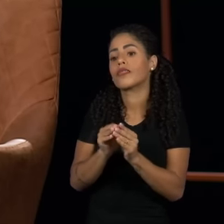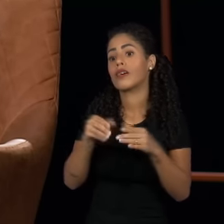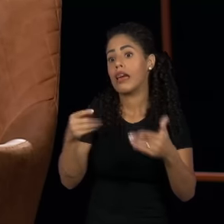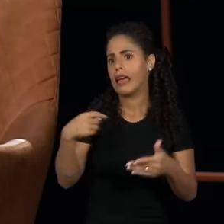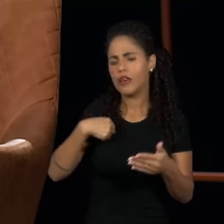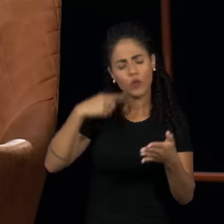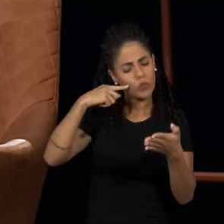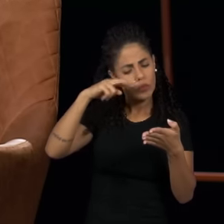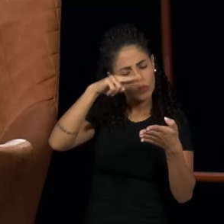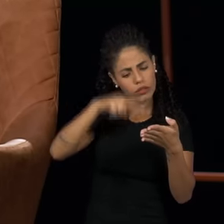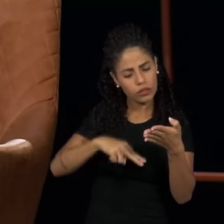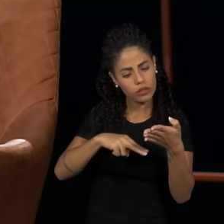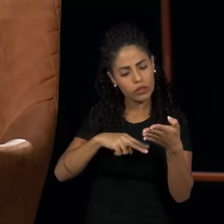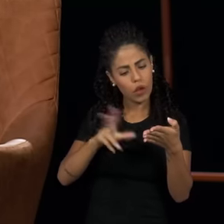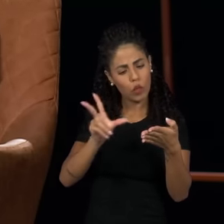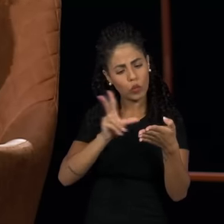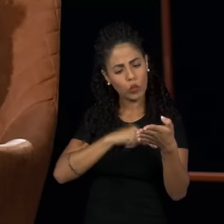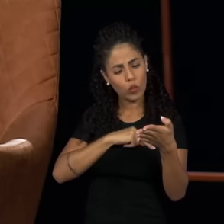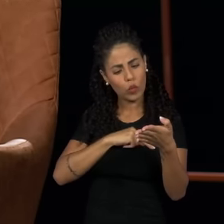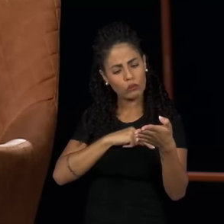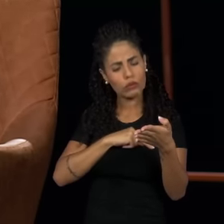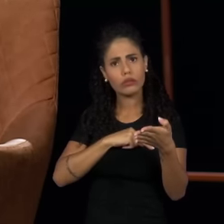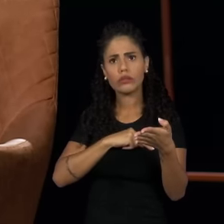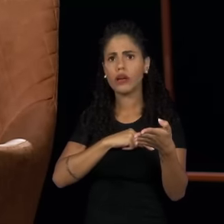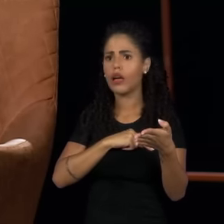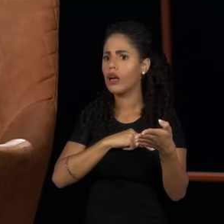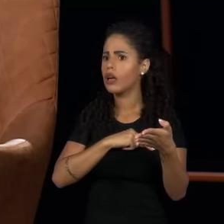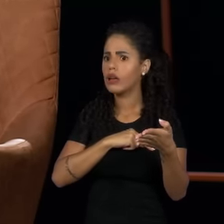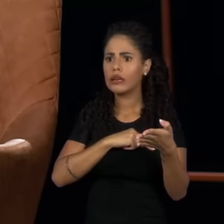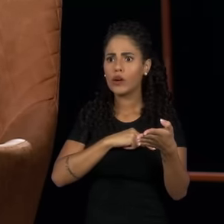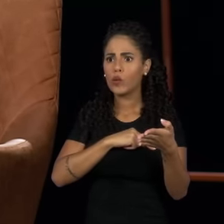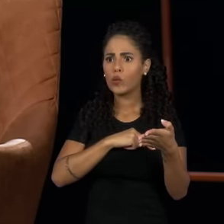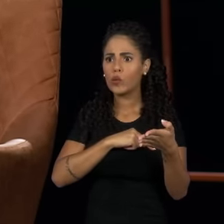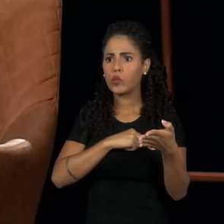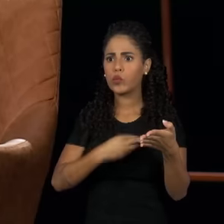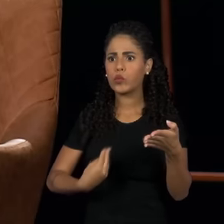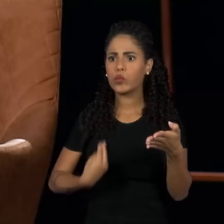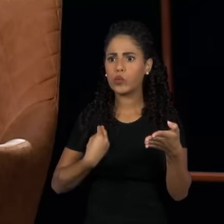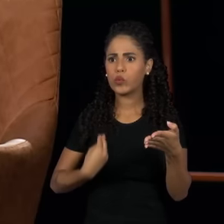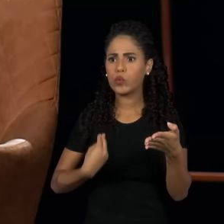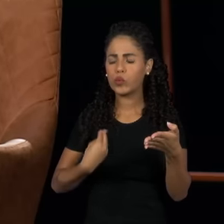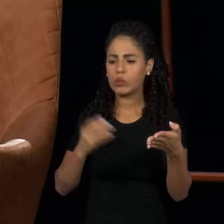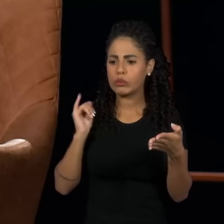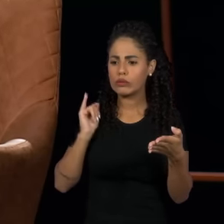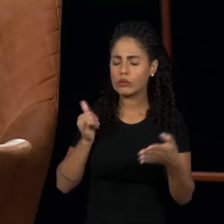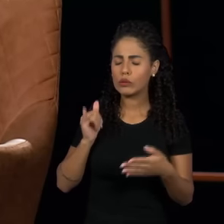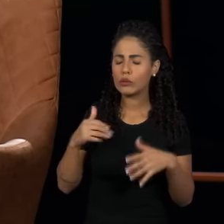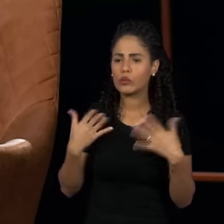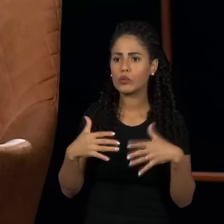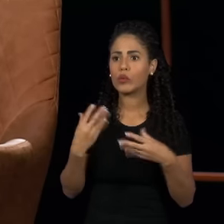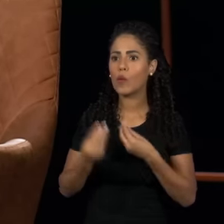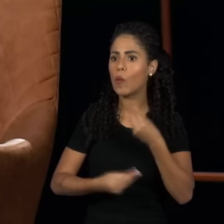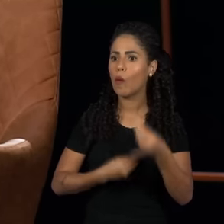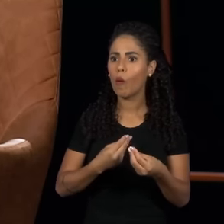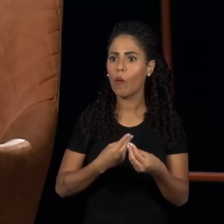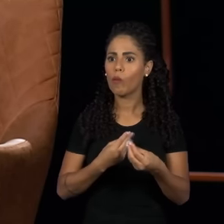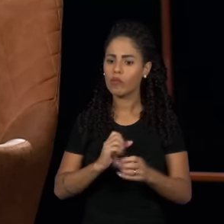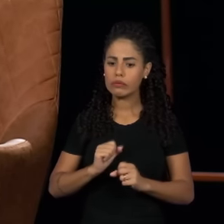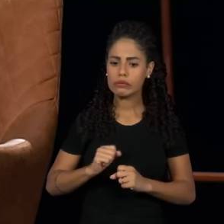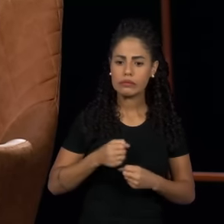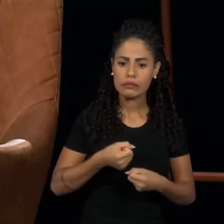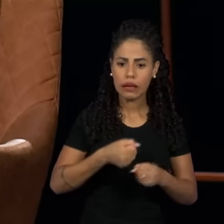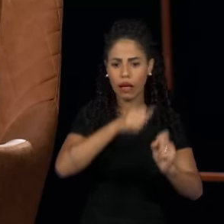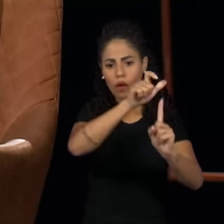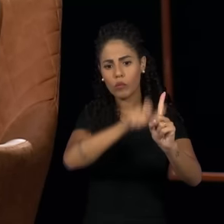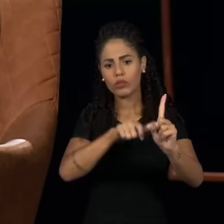quando eu li, eu falei, nossa senhora, que história é essa? Como que eu defendo esse personagem? Eu falei, eu não posso defender esse personagem, eu